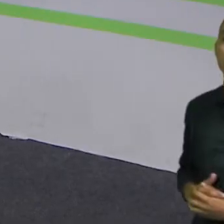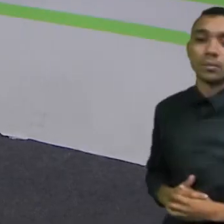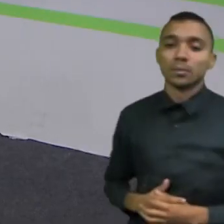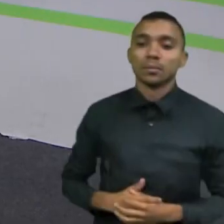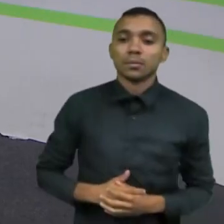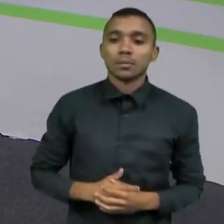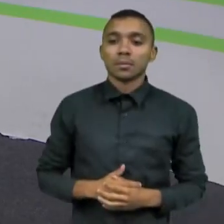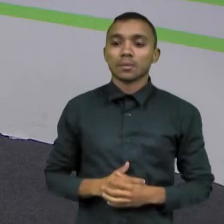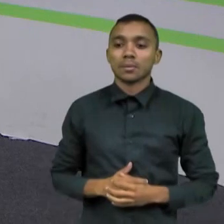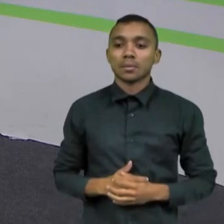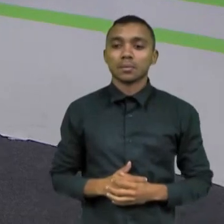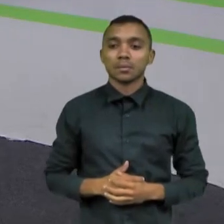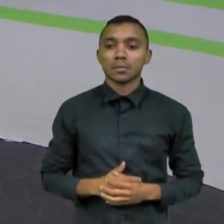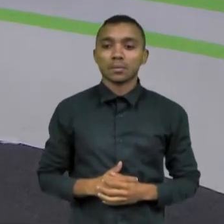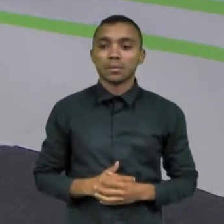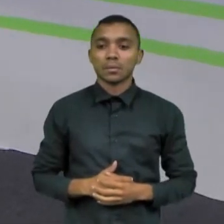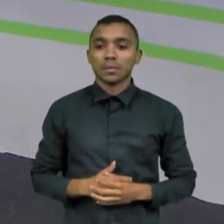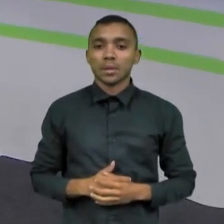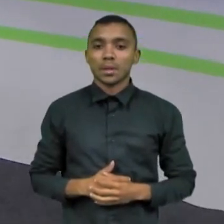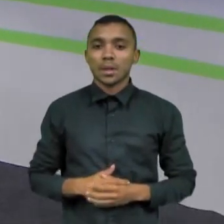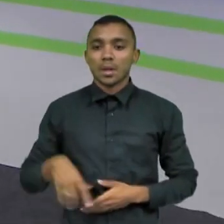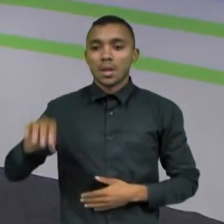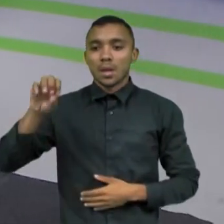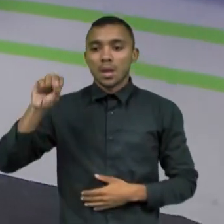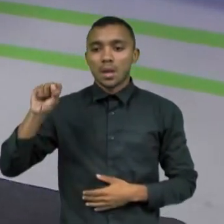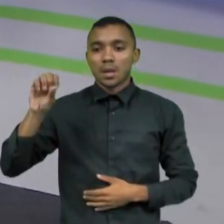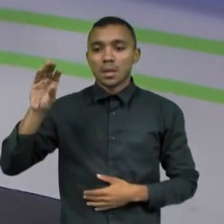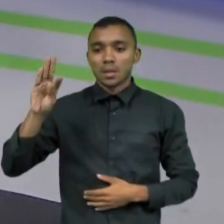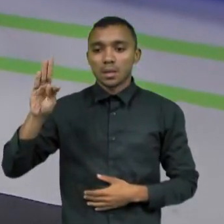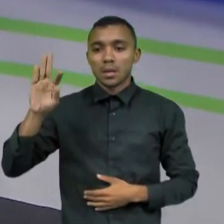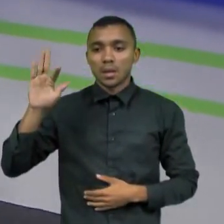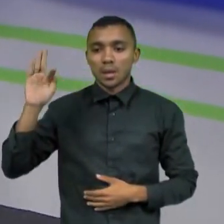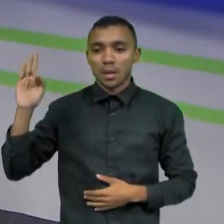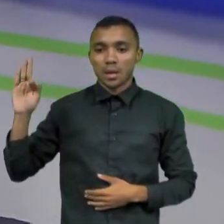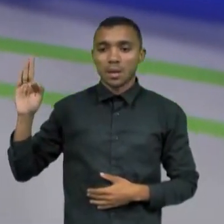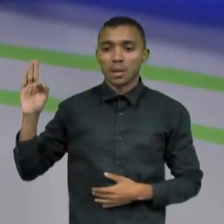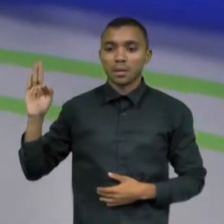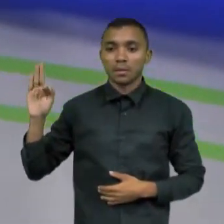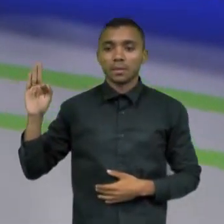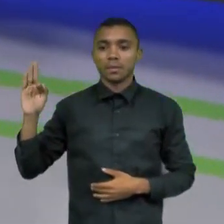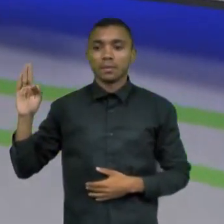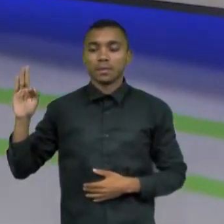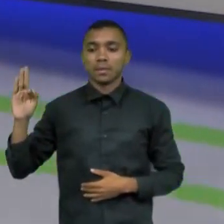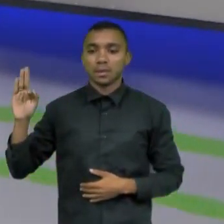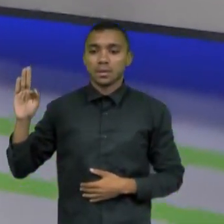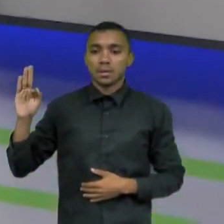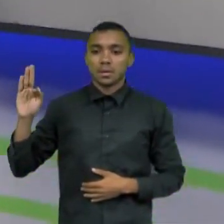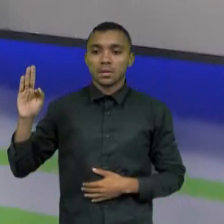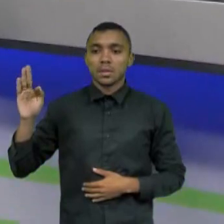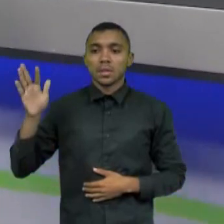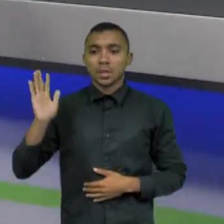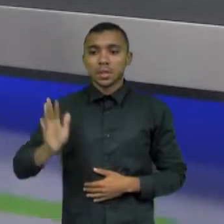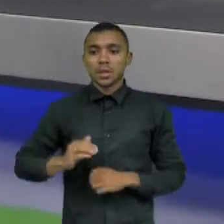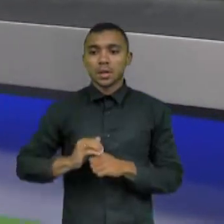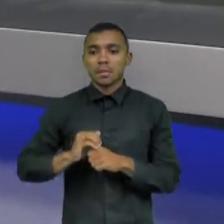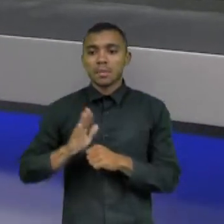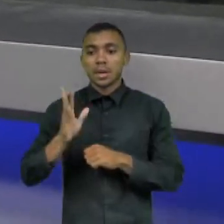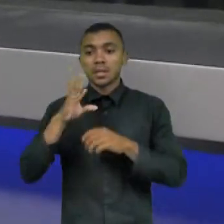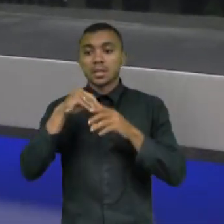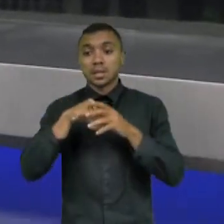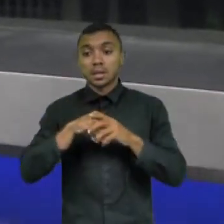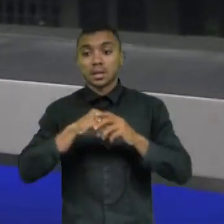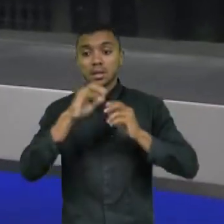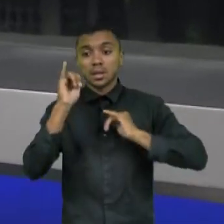Os ataques ao Supremo Tribunal Federal e ao Tribunal Superior Eleitoral têm crescido na internet.